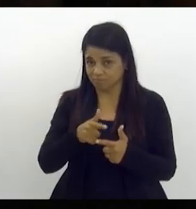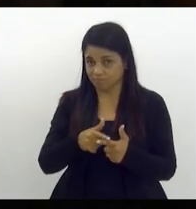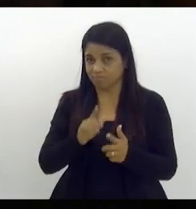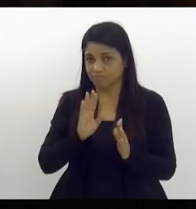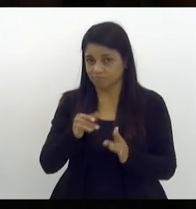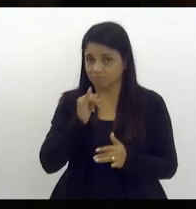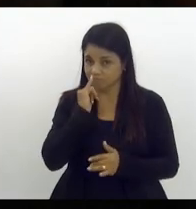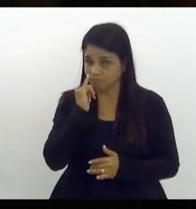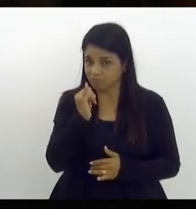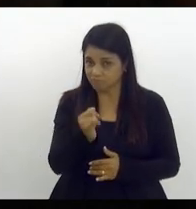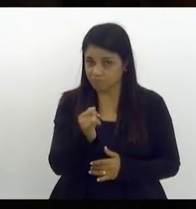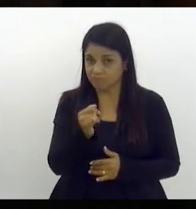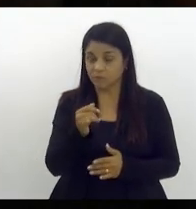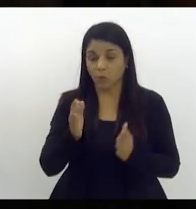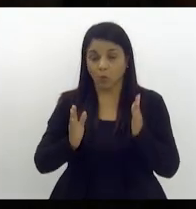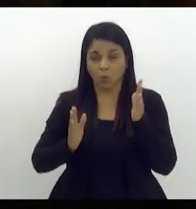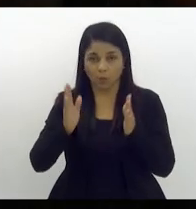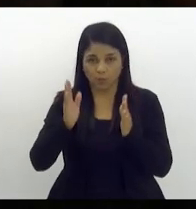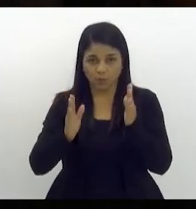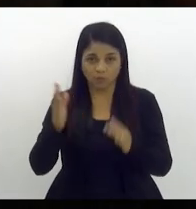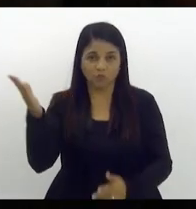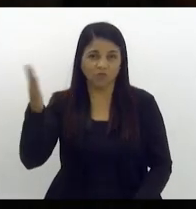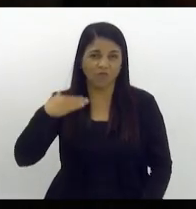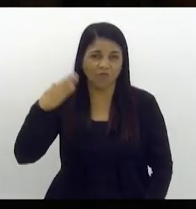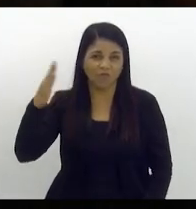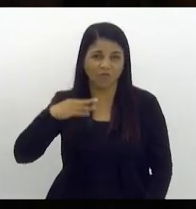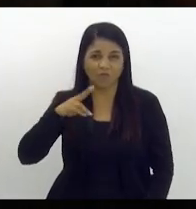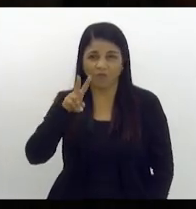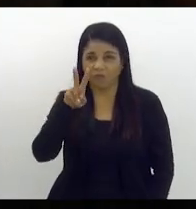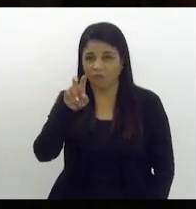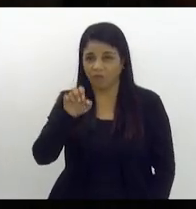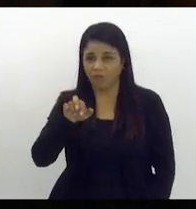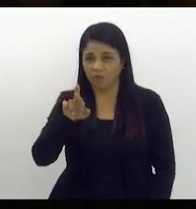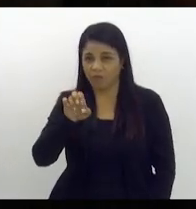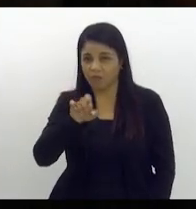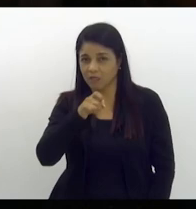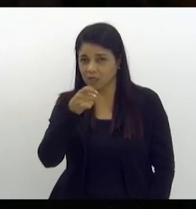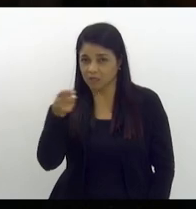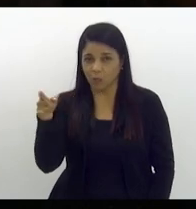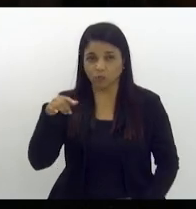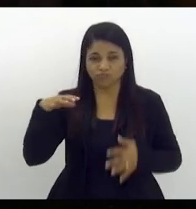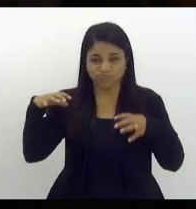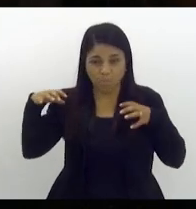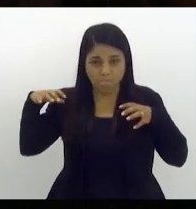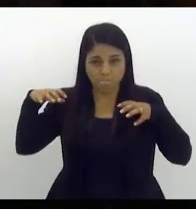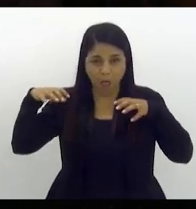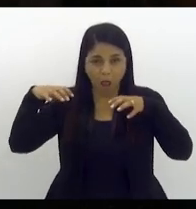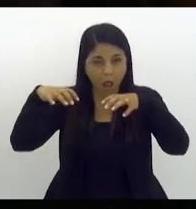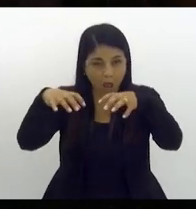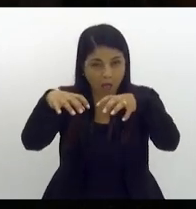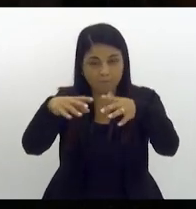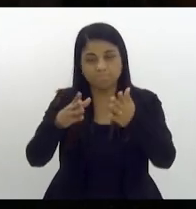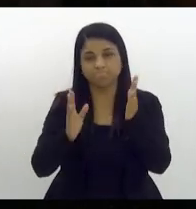E o período verão é a época das grandes chuvas.